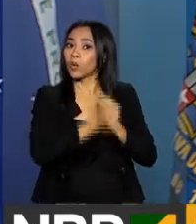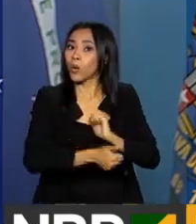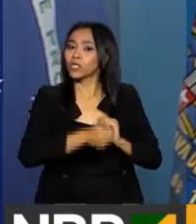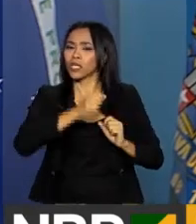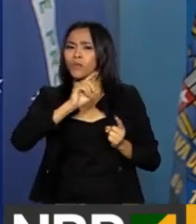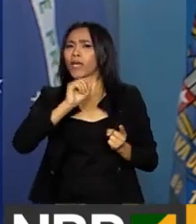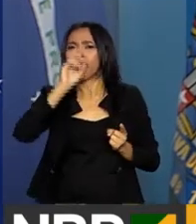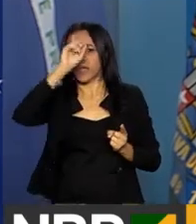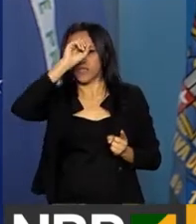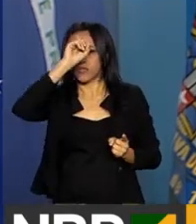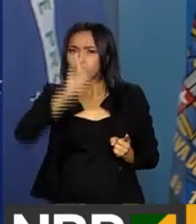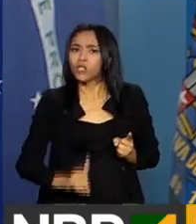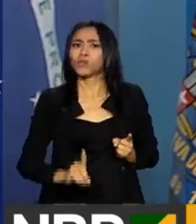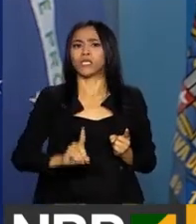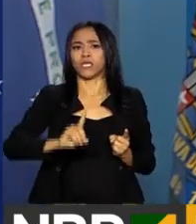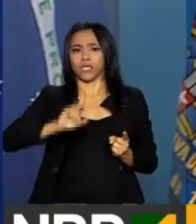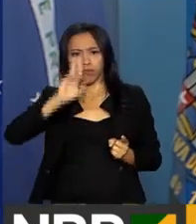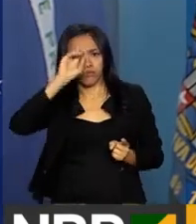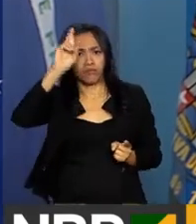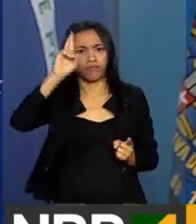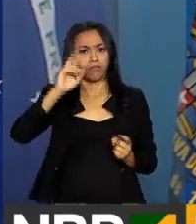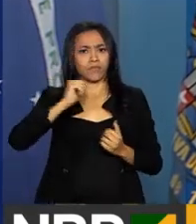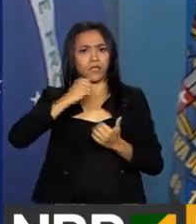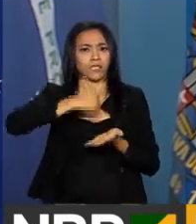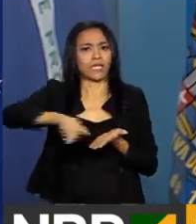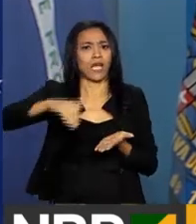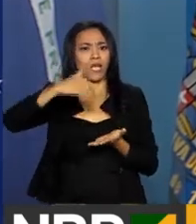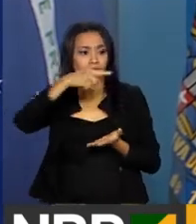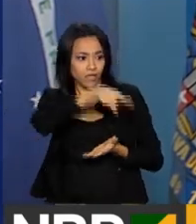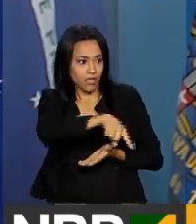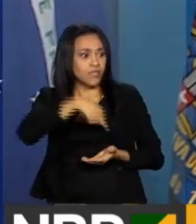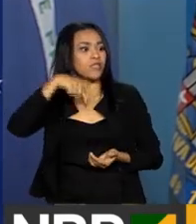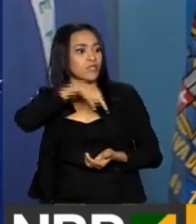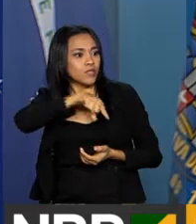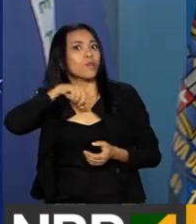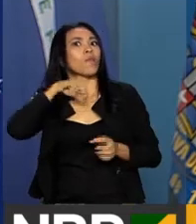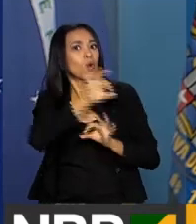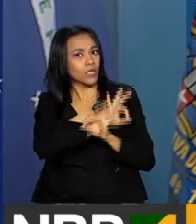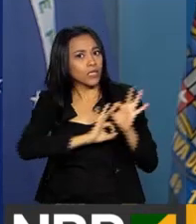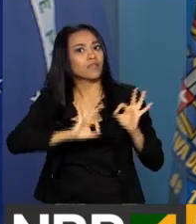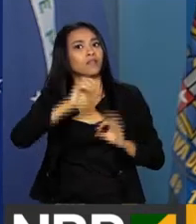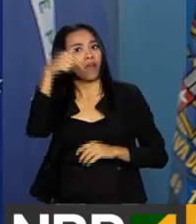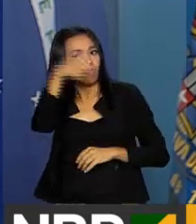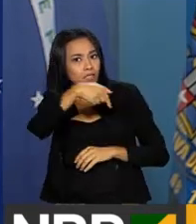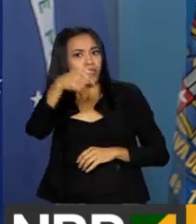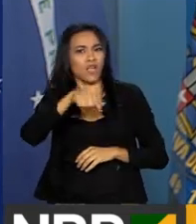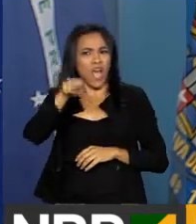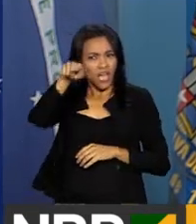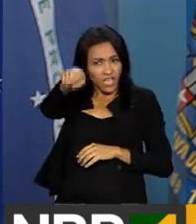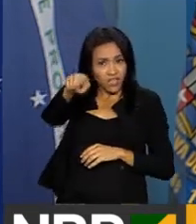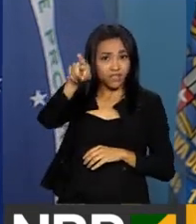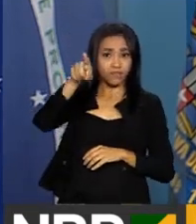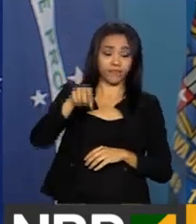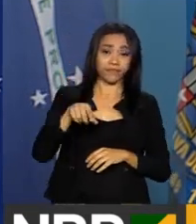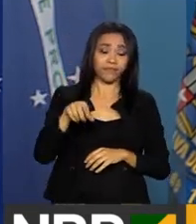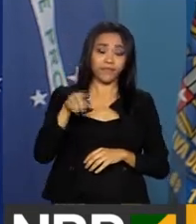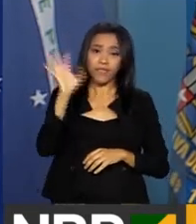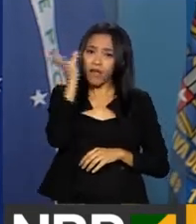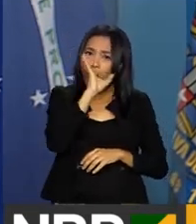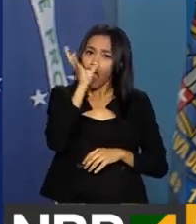diretoria dessa sociedade olha aquilo e digo isto é uma organização porque é que eles estão vinculados